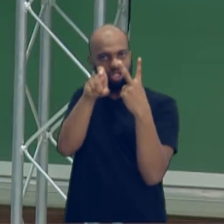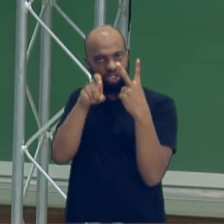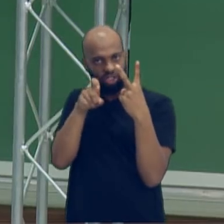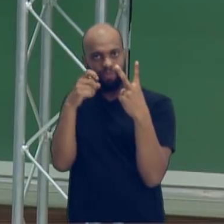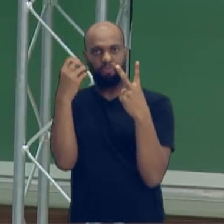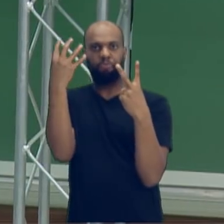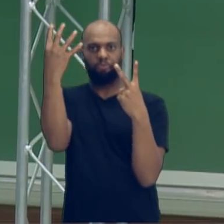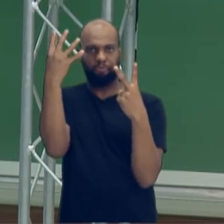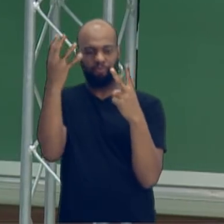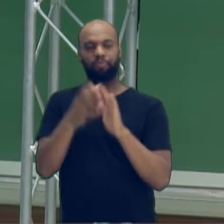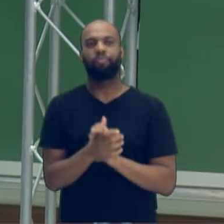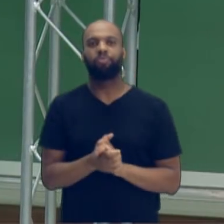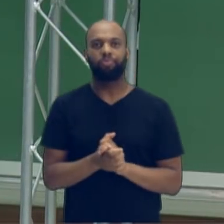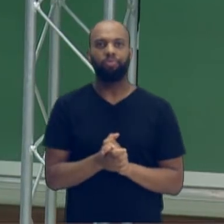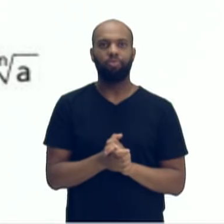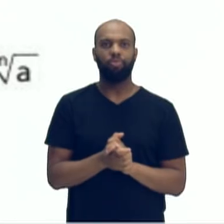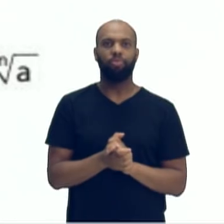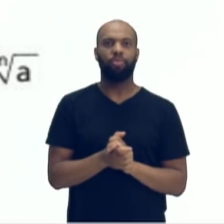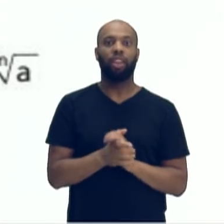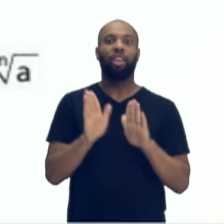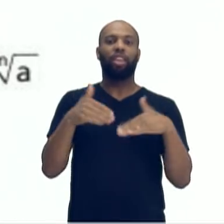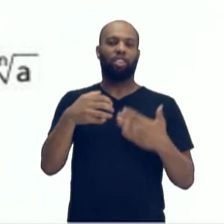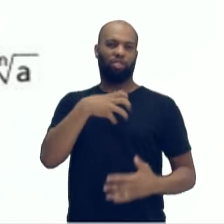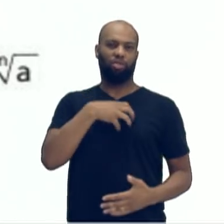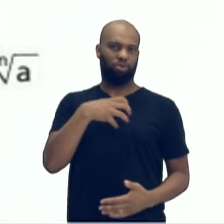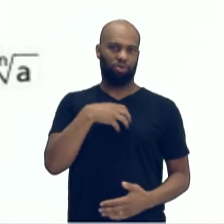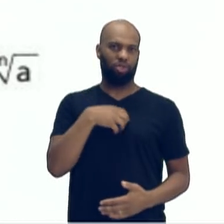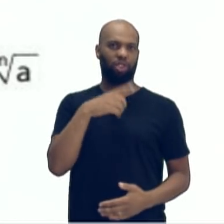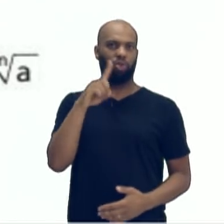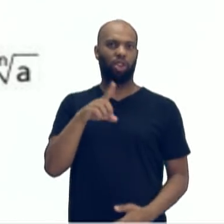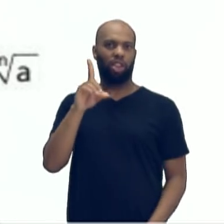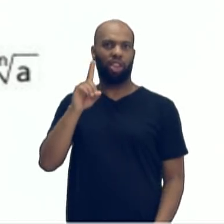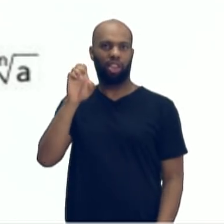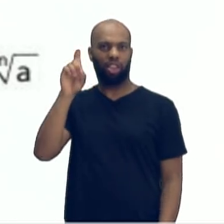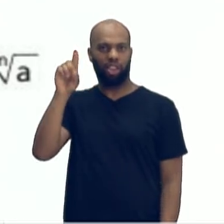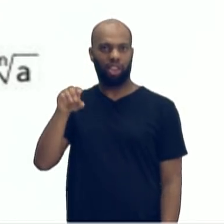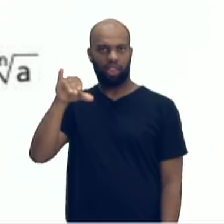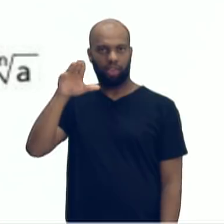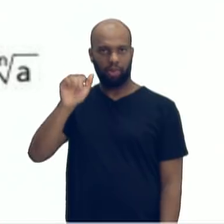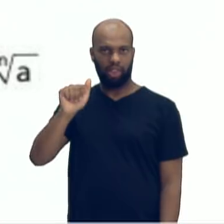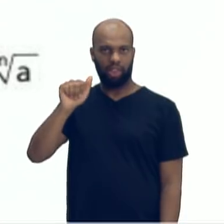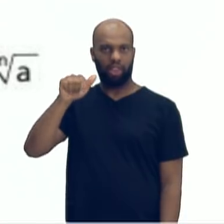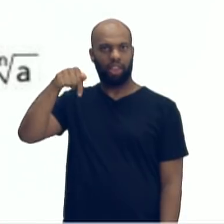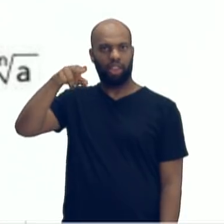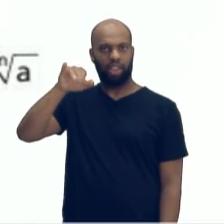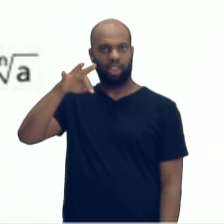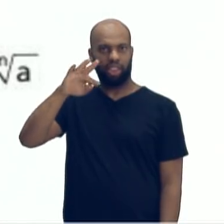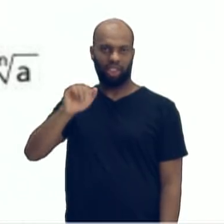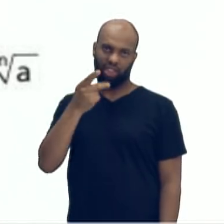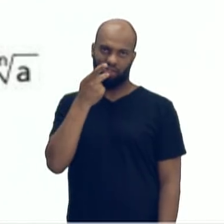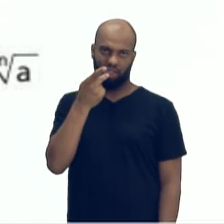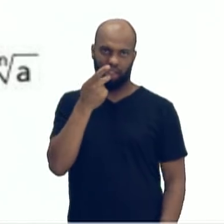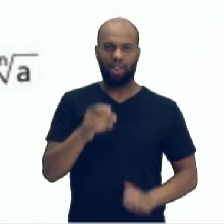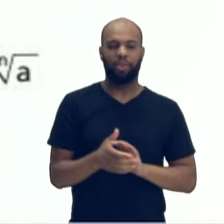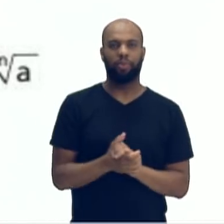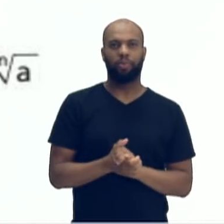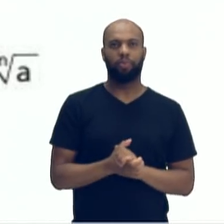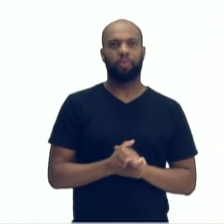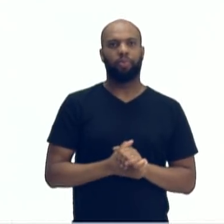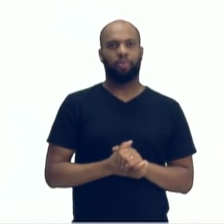mas a nomenclatura de ordem, raiz 15ª de x elevado à quarta potência. Tá